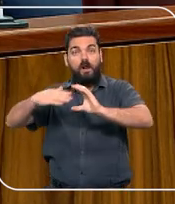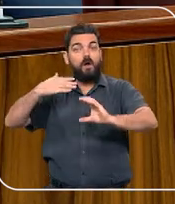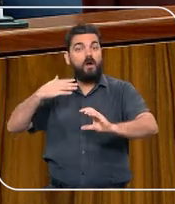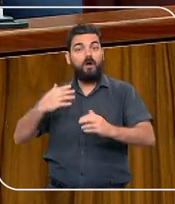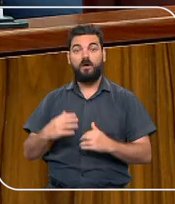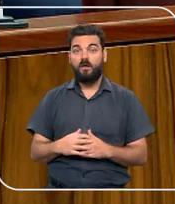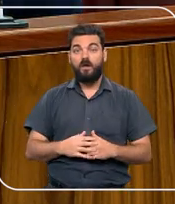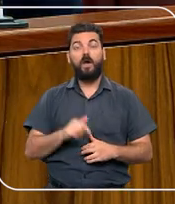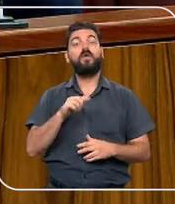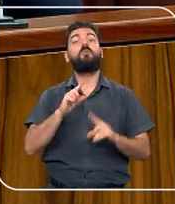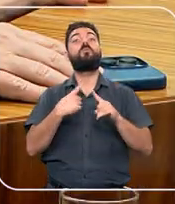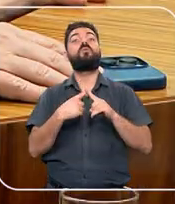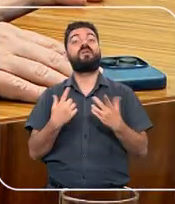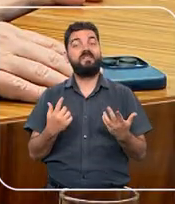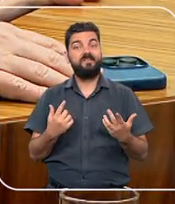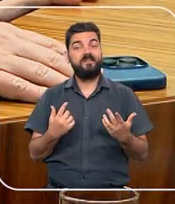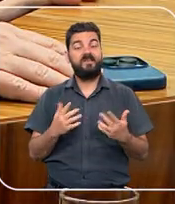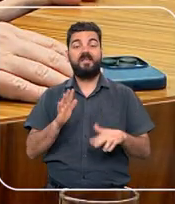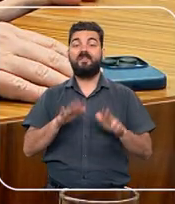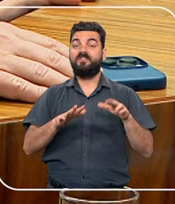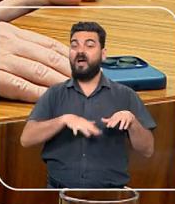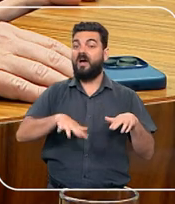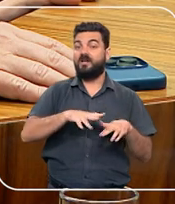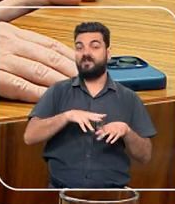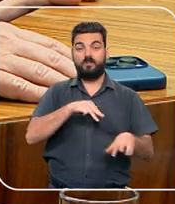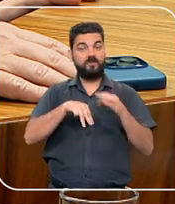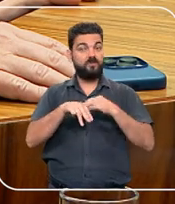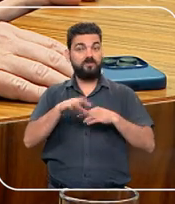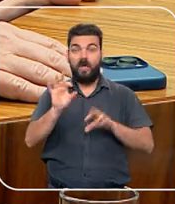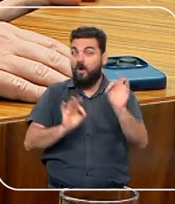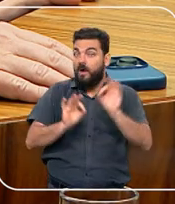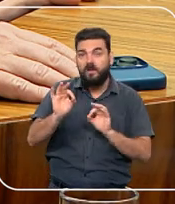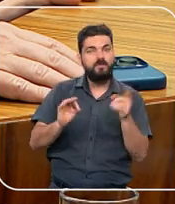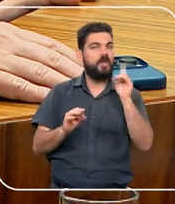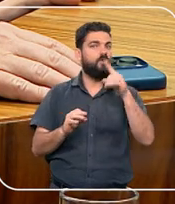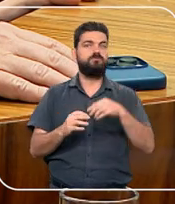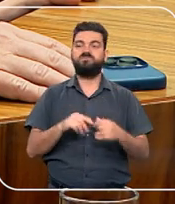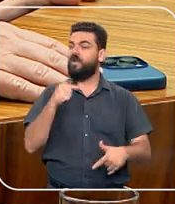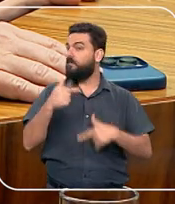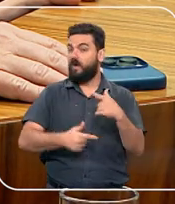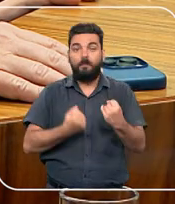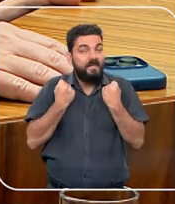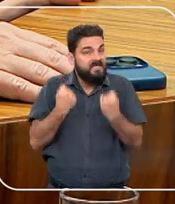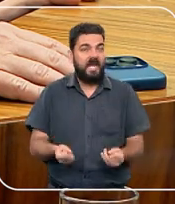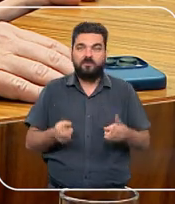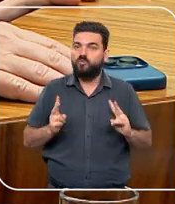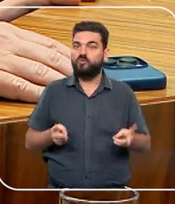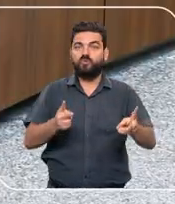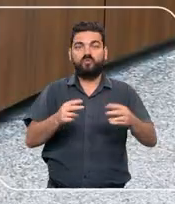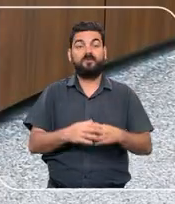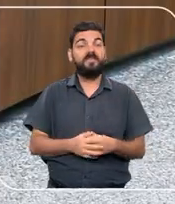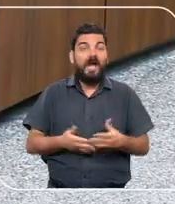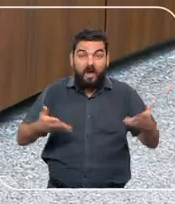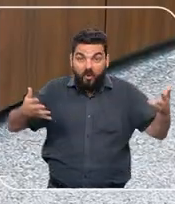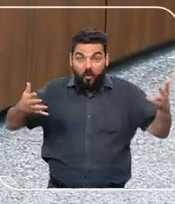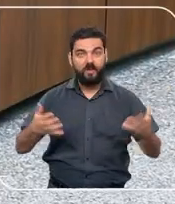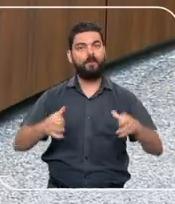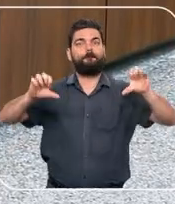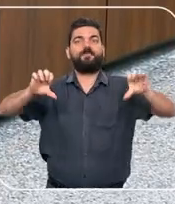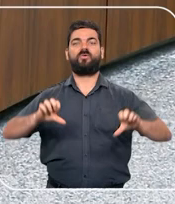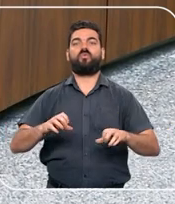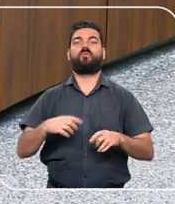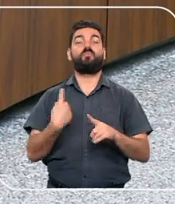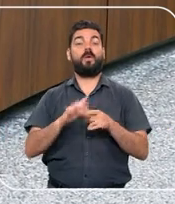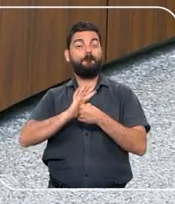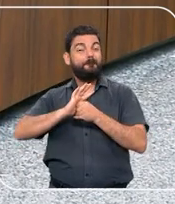chegam ao STJ ocorreu sem que os gabinetes dos ministros diminuíssem a produtividade e se agravou